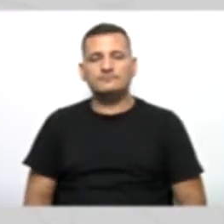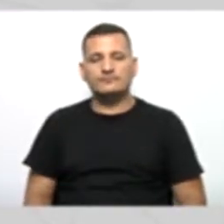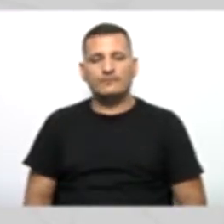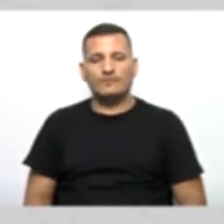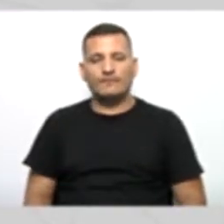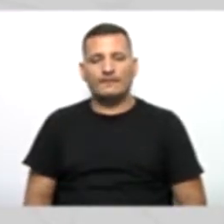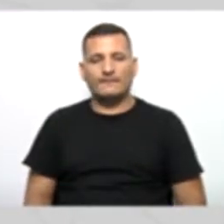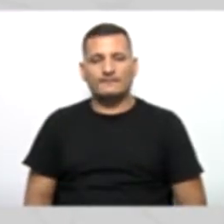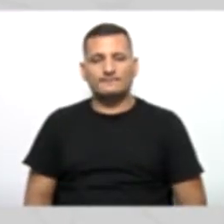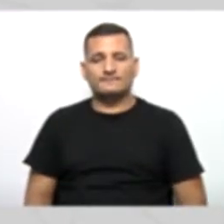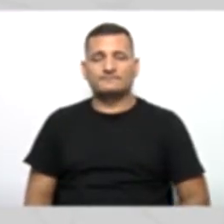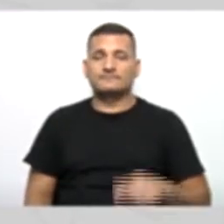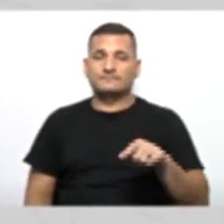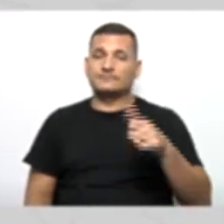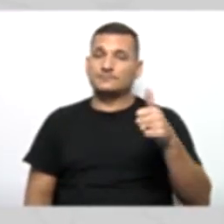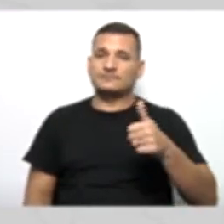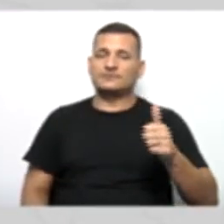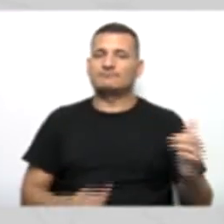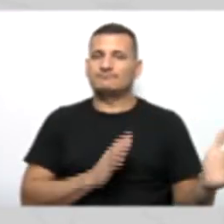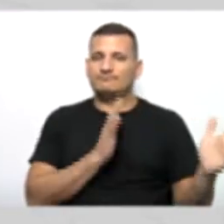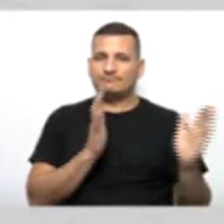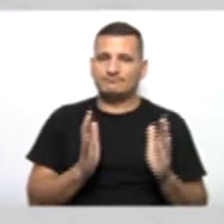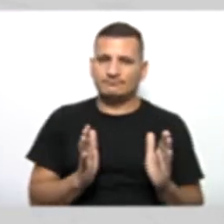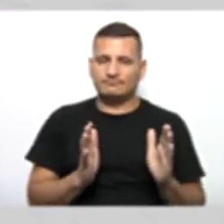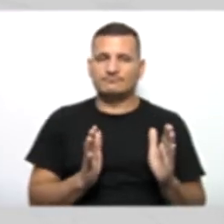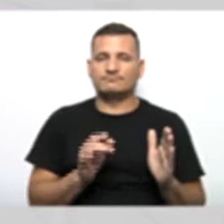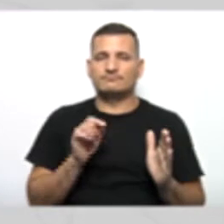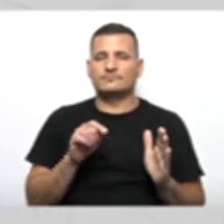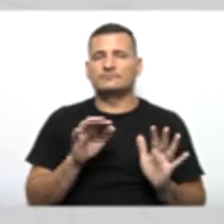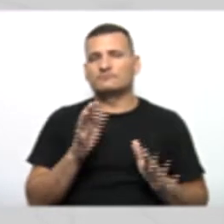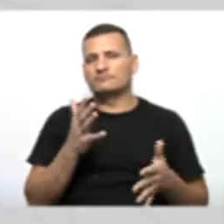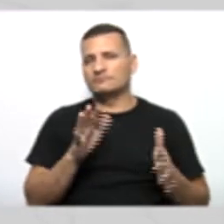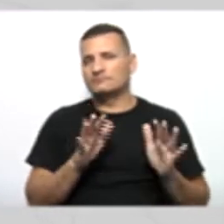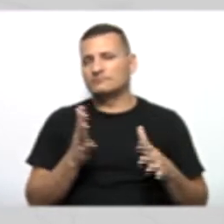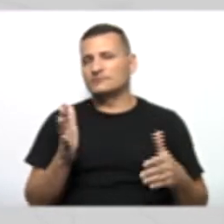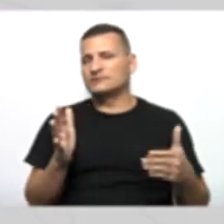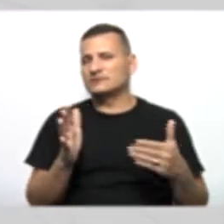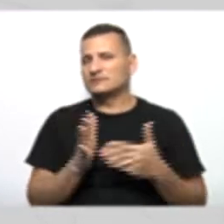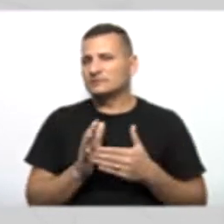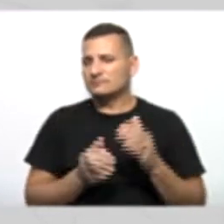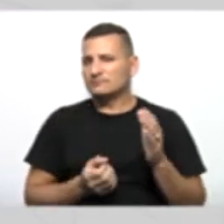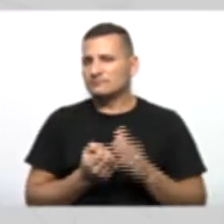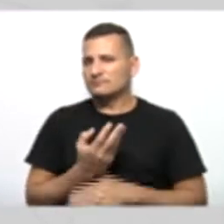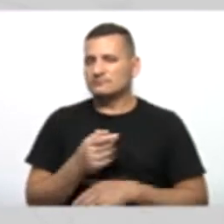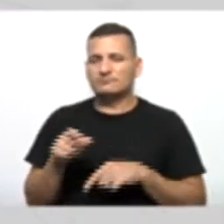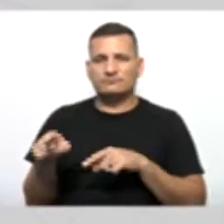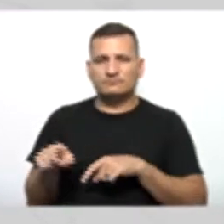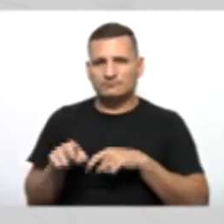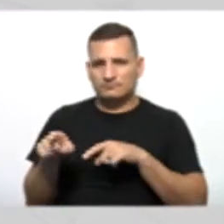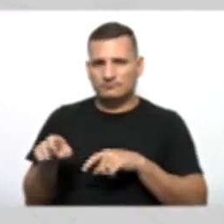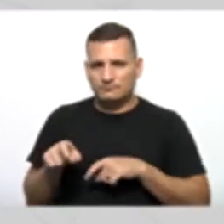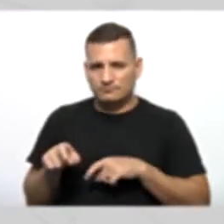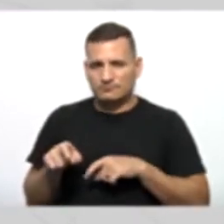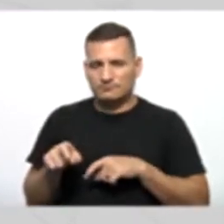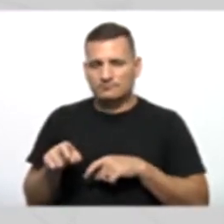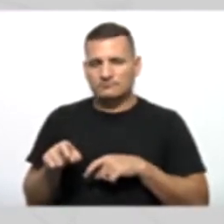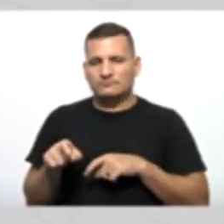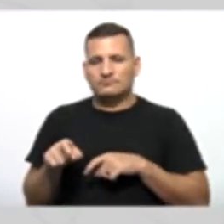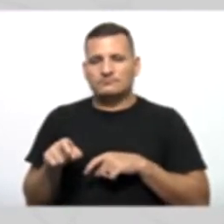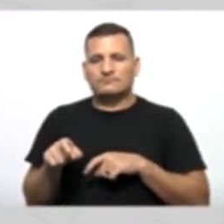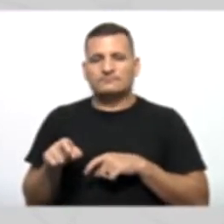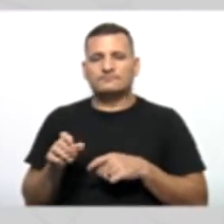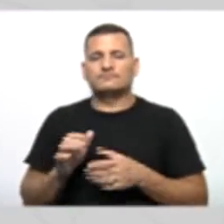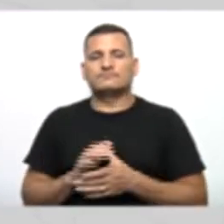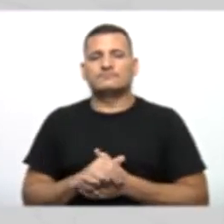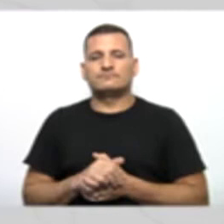Esse primeiro estágio vai mais ou menos até a época do surgimento da agricultura, desde que o homem surgiu até o surgimento da